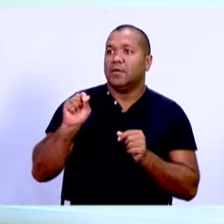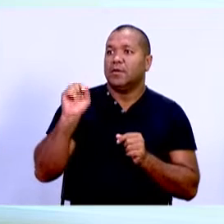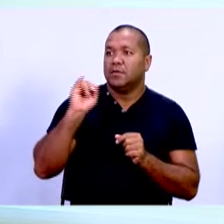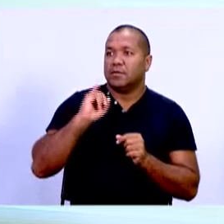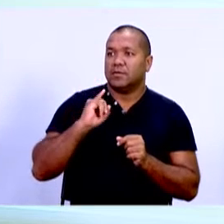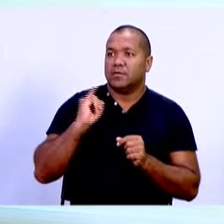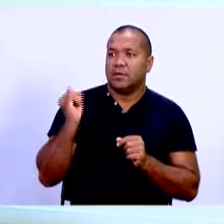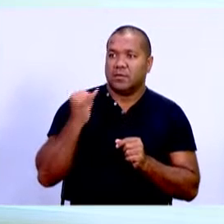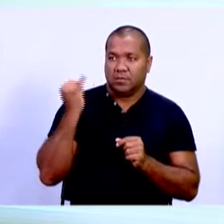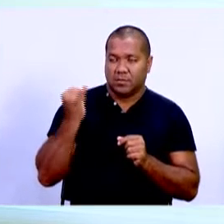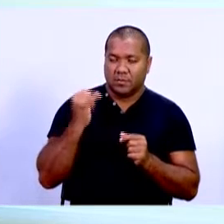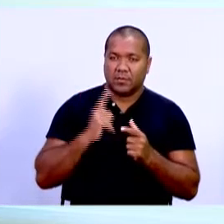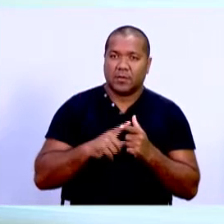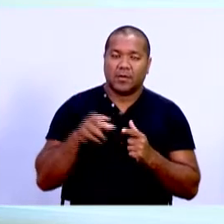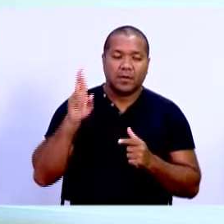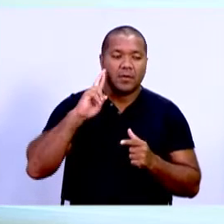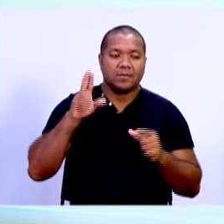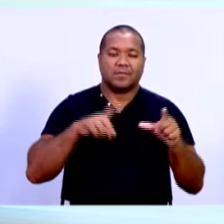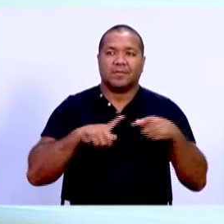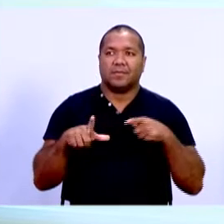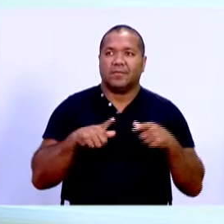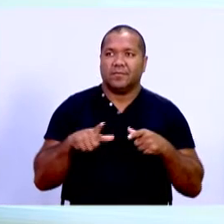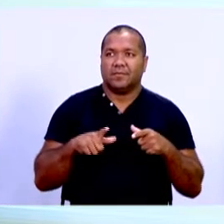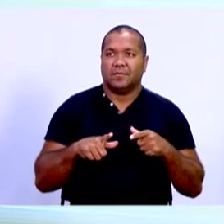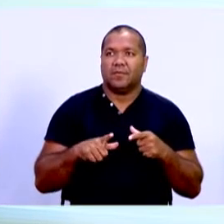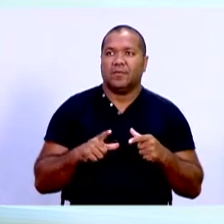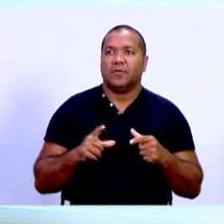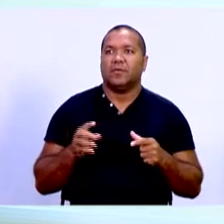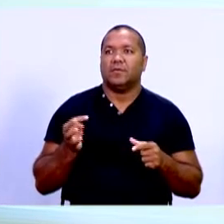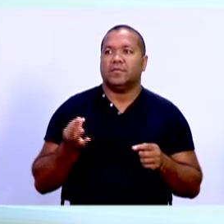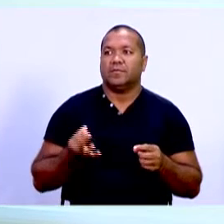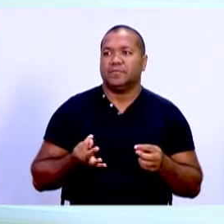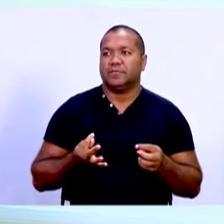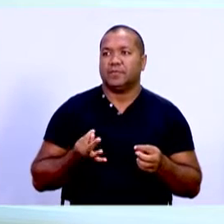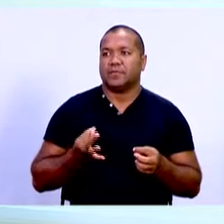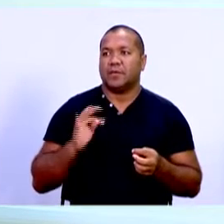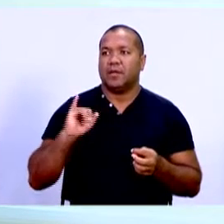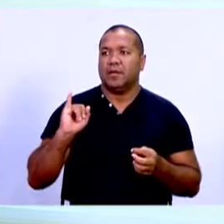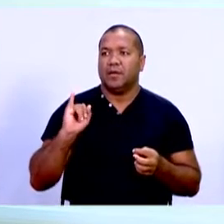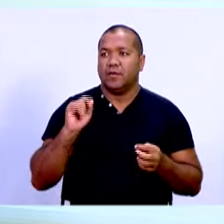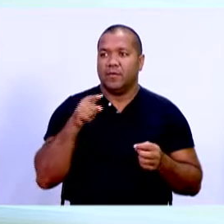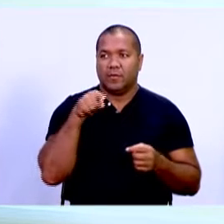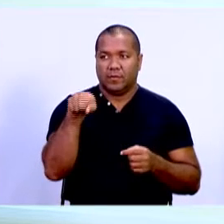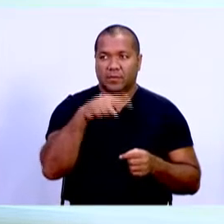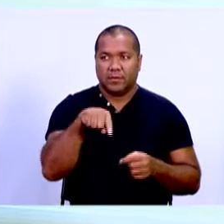quem trabalha na área de TI, você que é aluno e precisa entender isso,